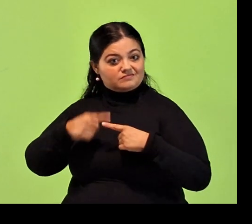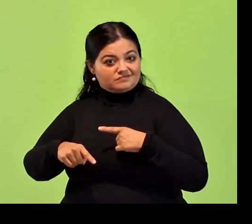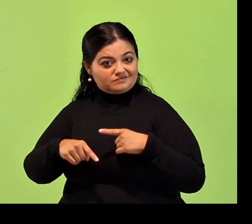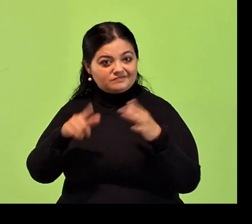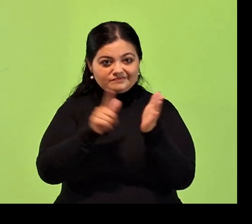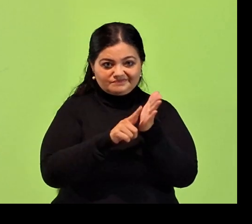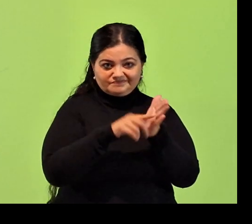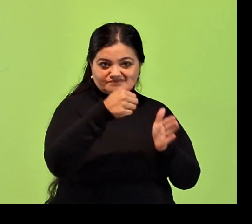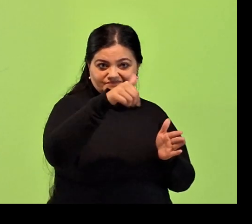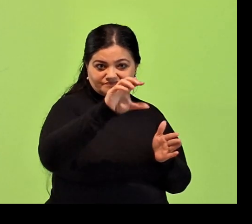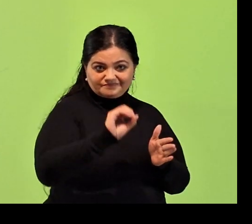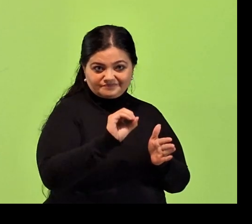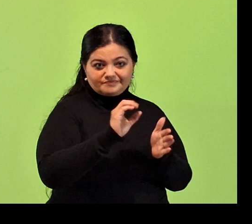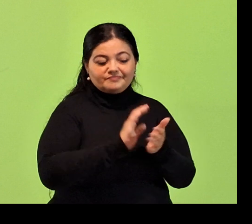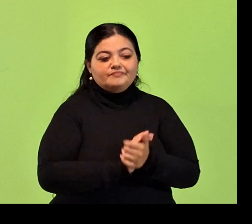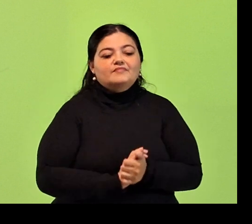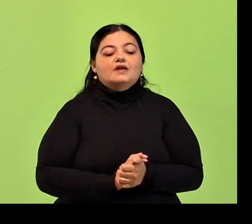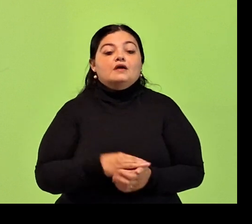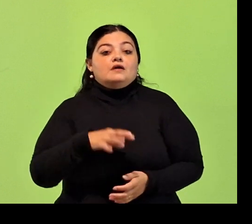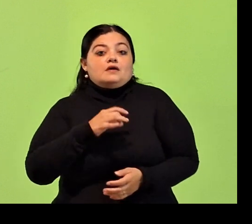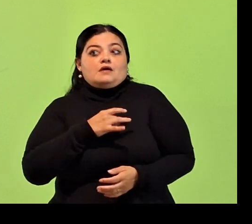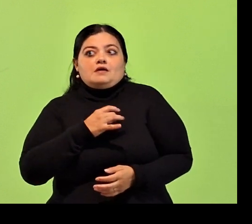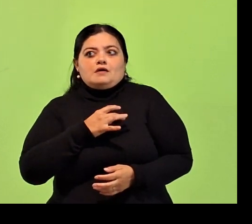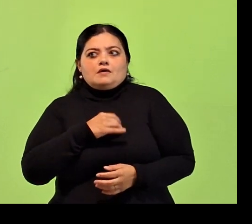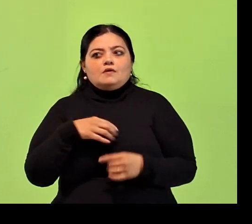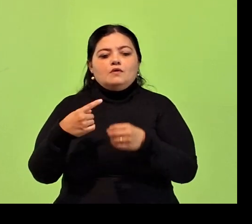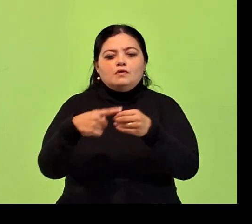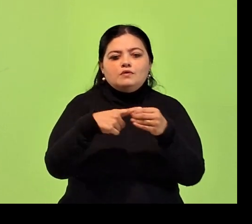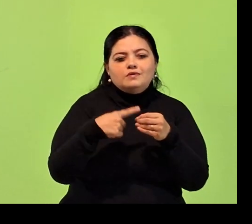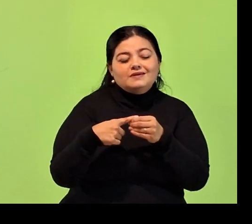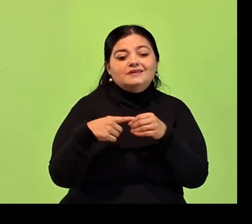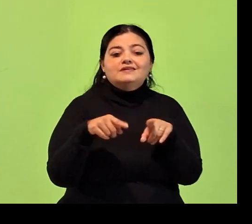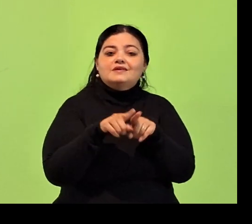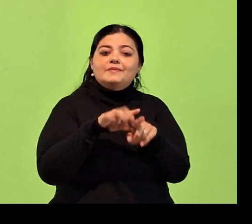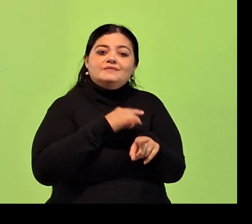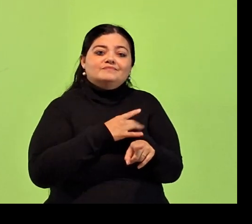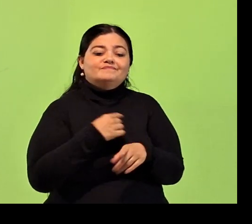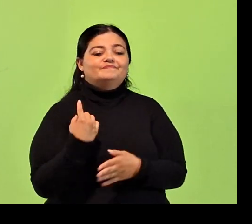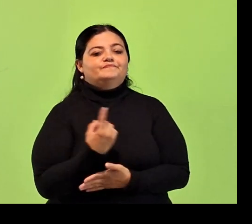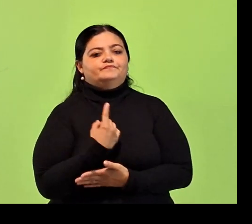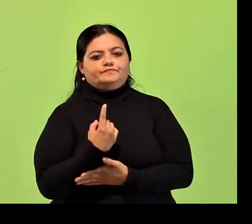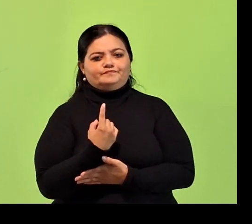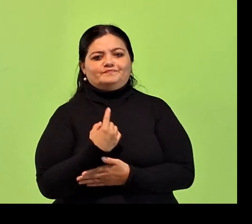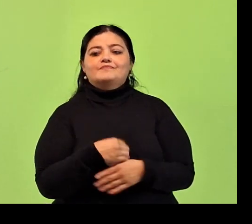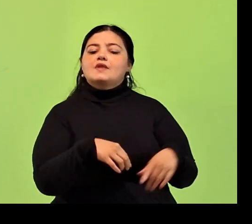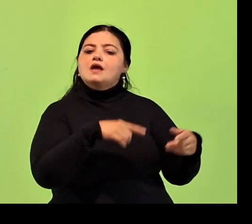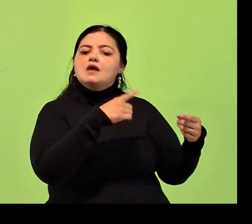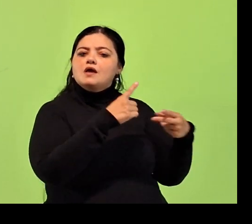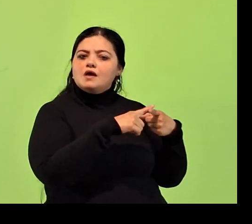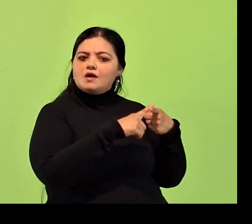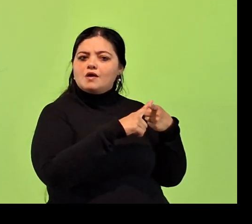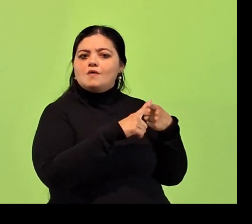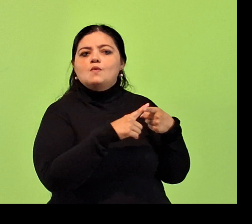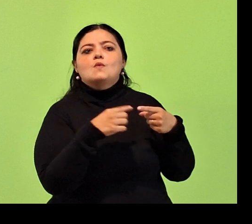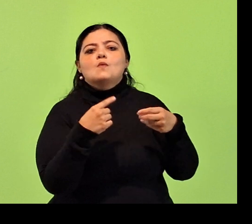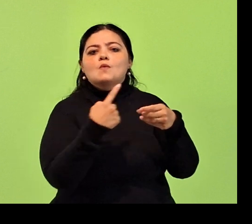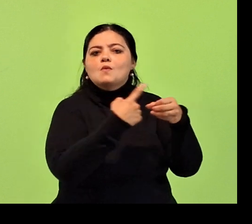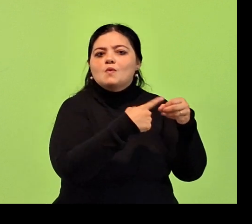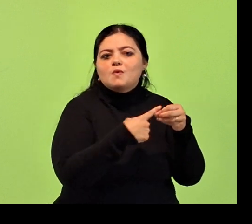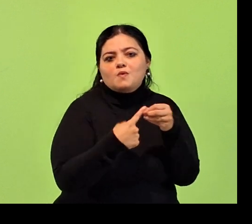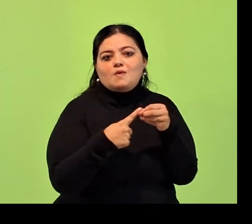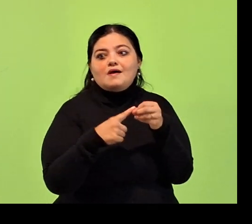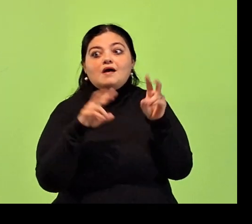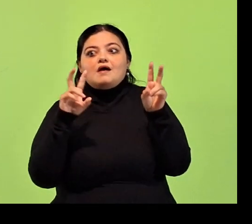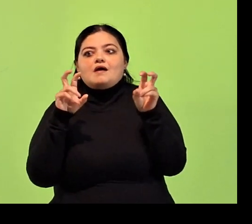10. Pânico urbano e pânico sanitário. Sobre o pânico urbano, a gente pode falar que ele é categorizado pelas